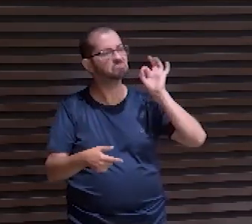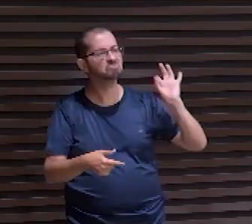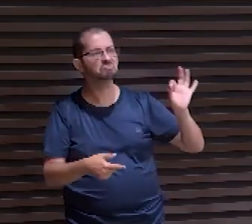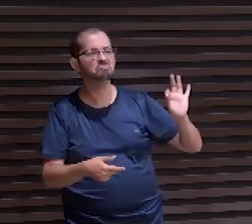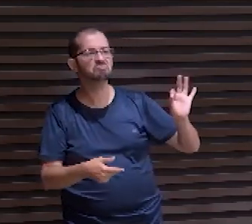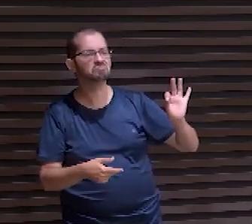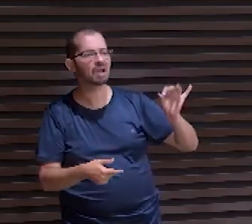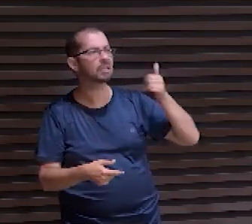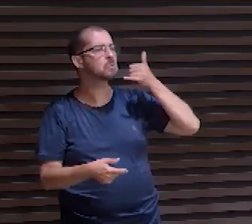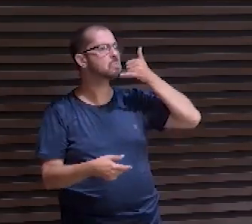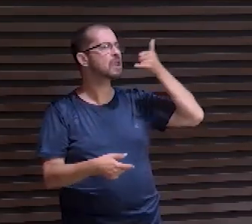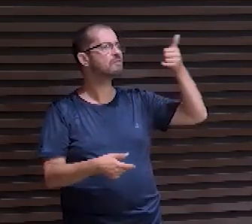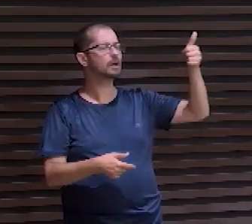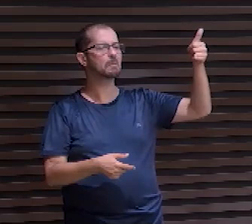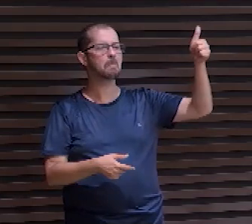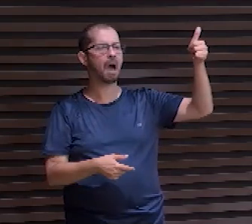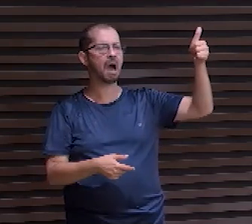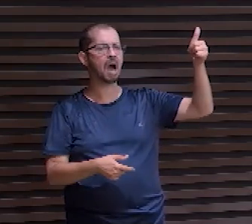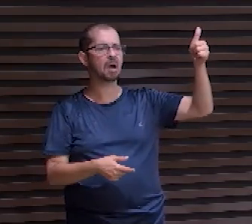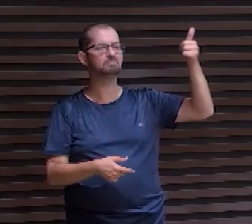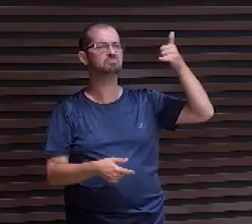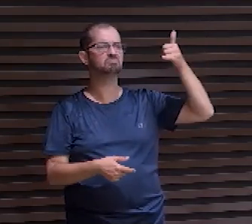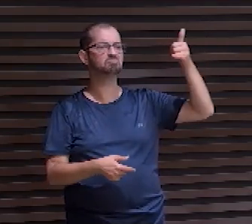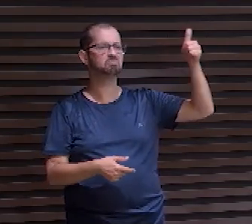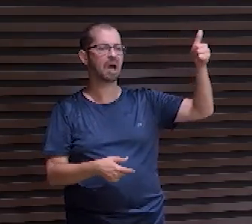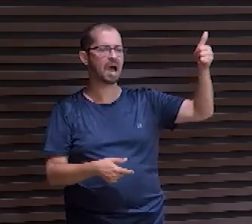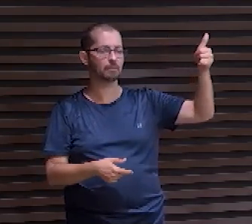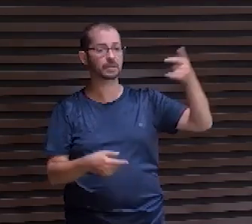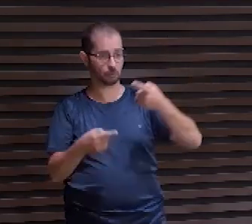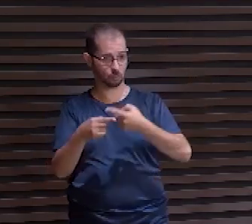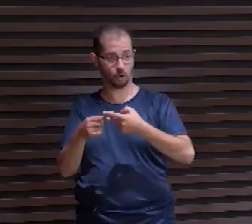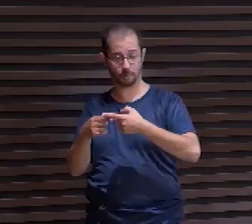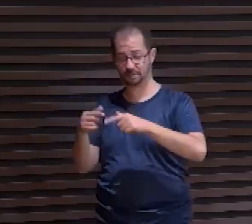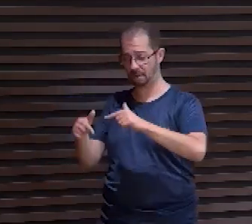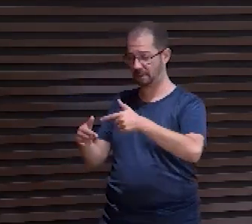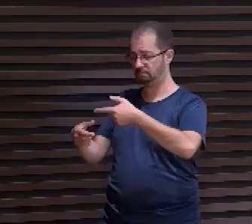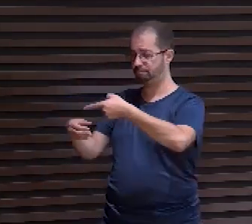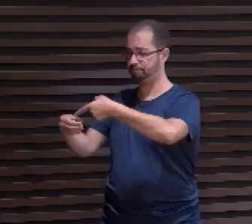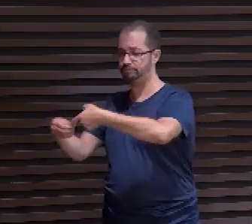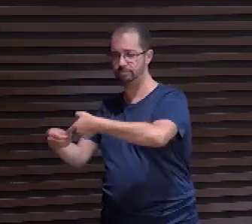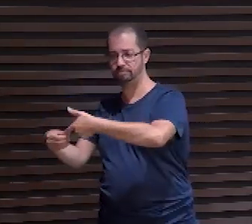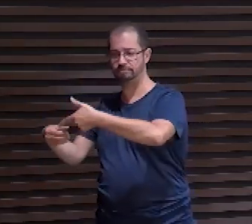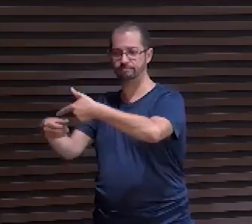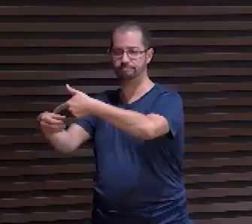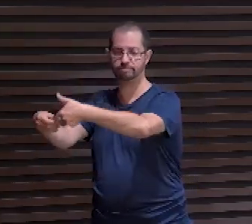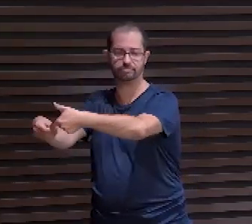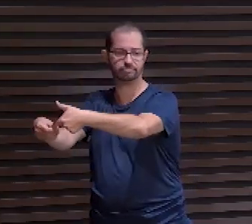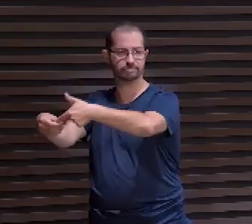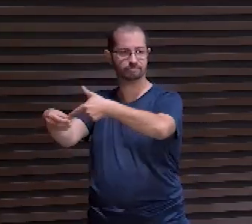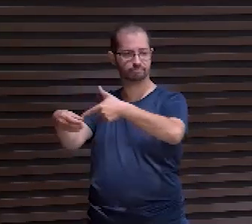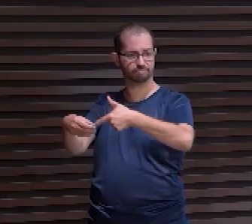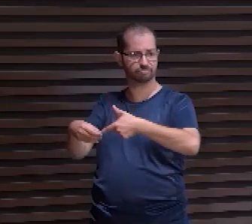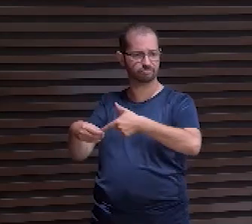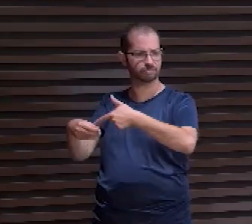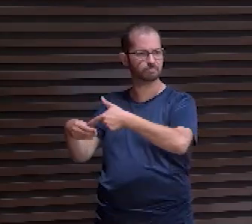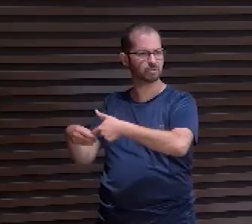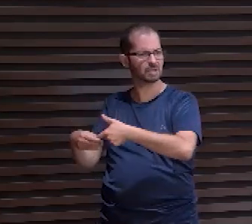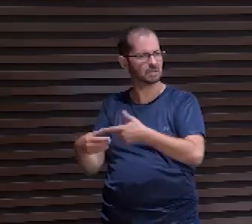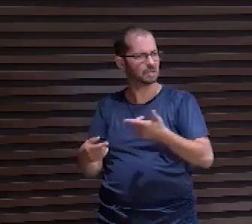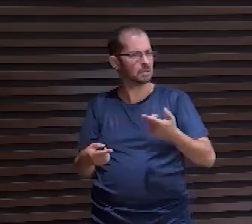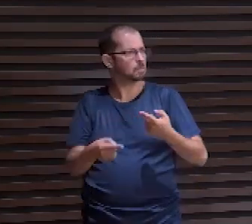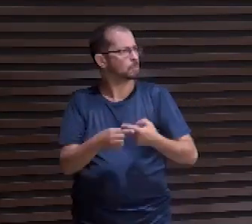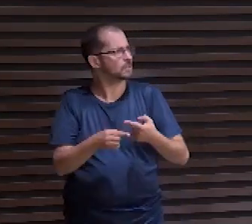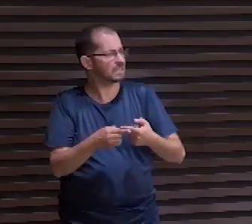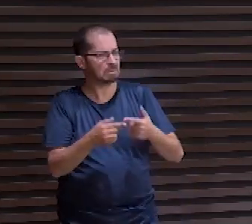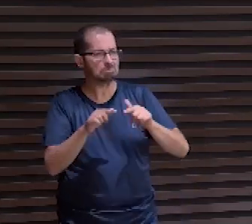continuava a atender os clientes e o telefone a tocar. Por que ninguém atende esse